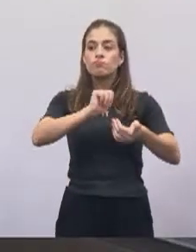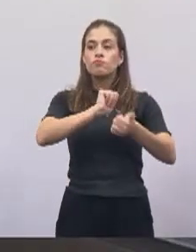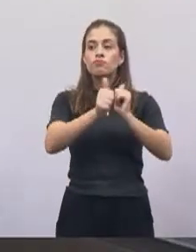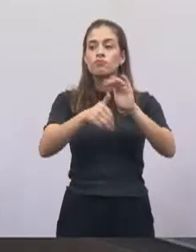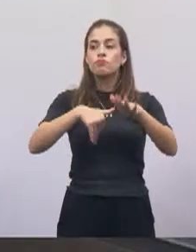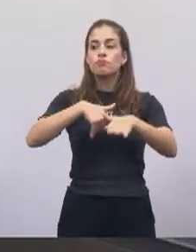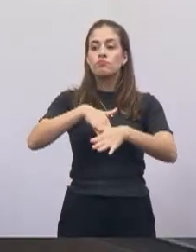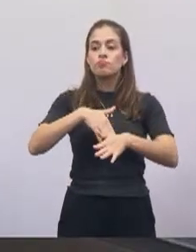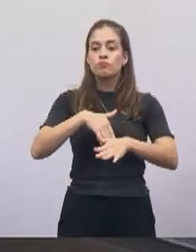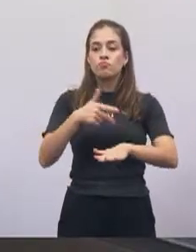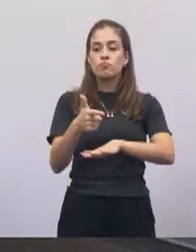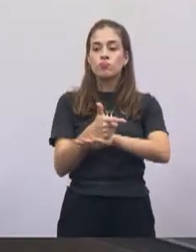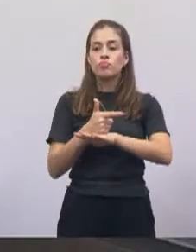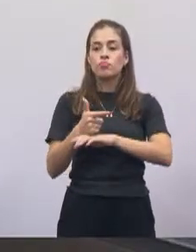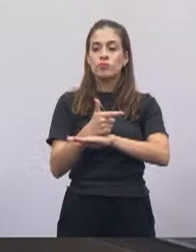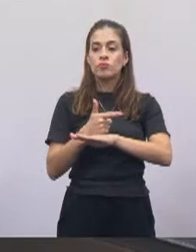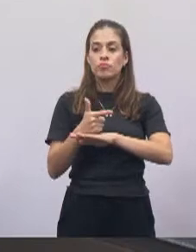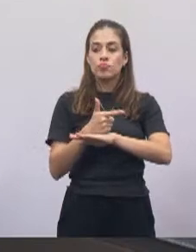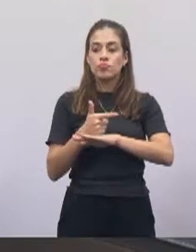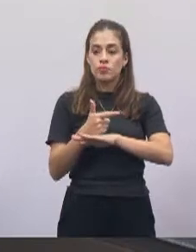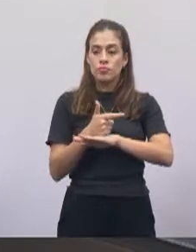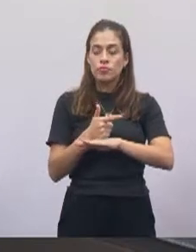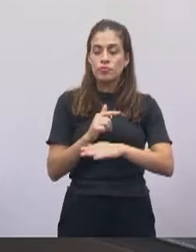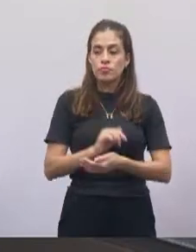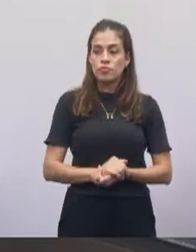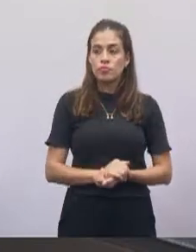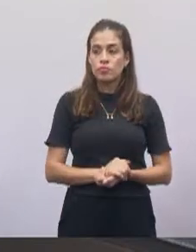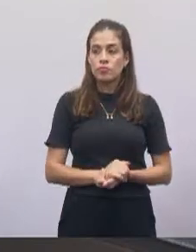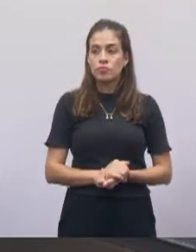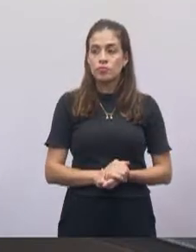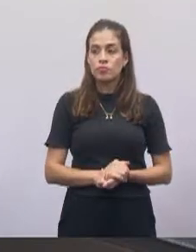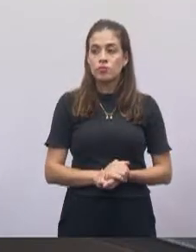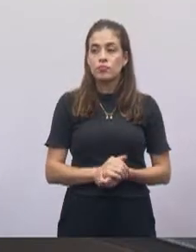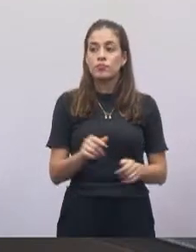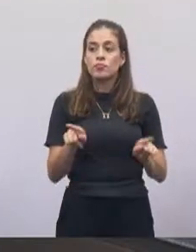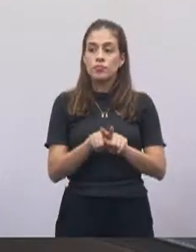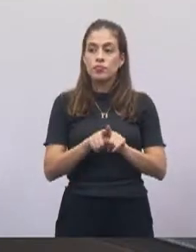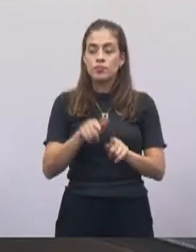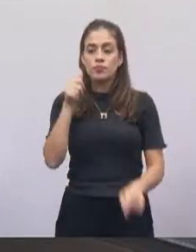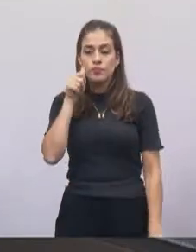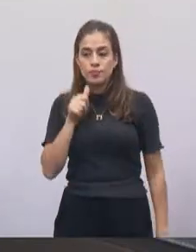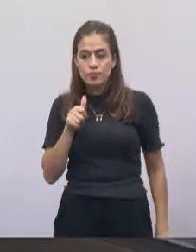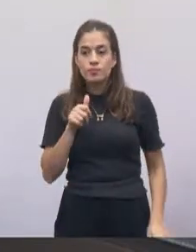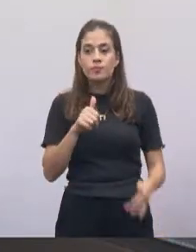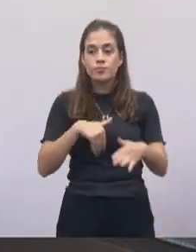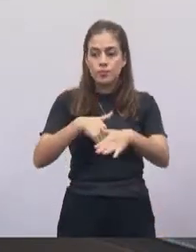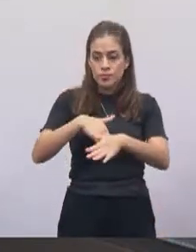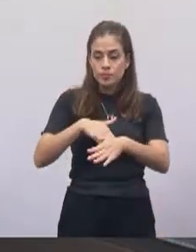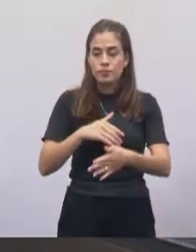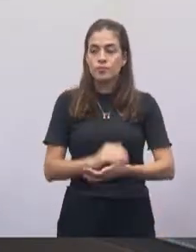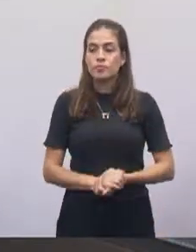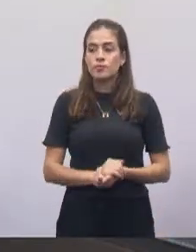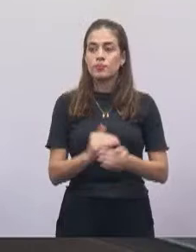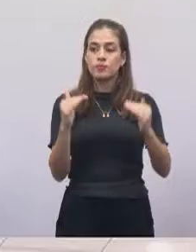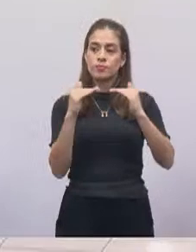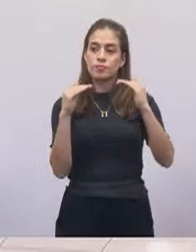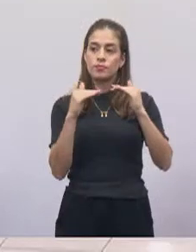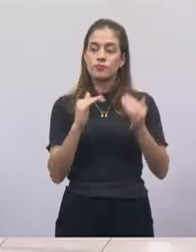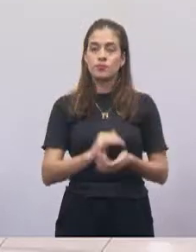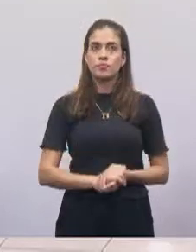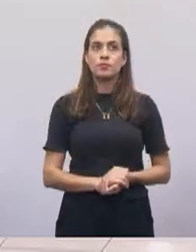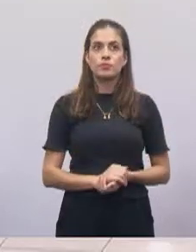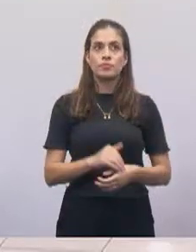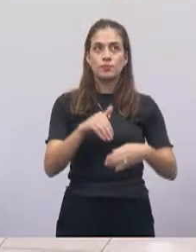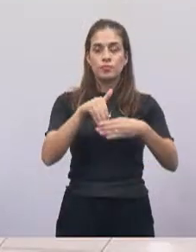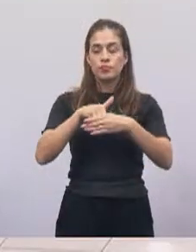amador aqui na nossa cidade, o futsal, também o futebol feminino. Meu voto é favorável. Como